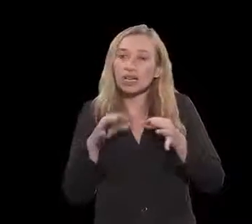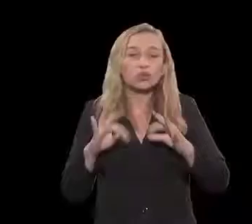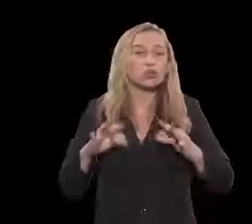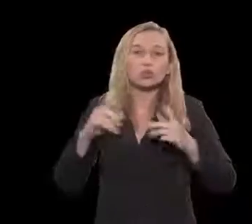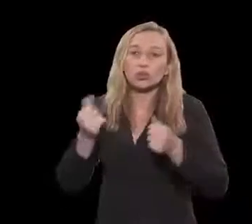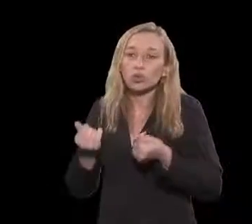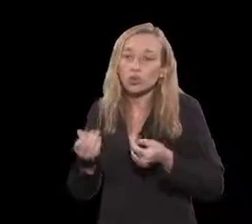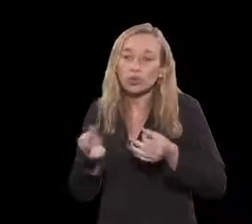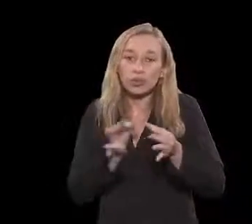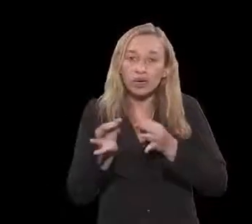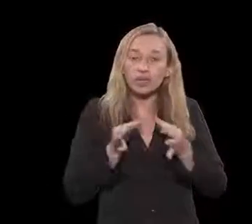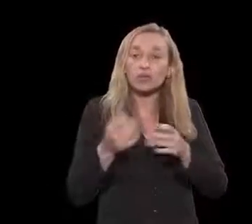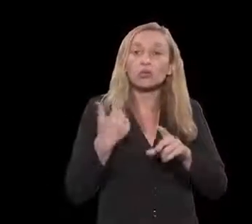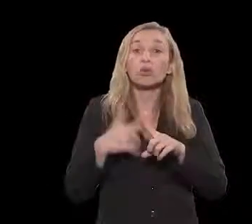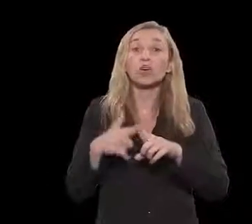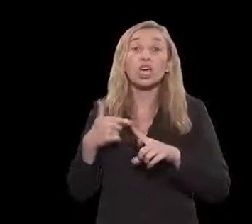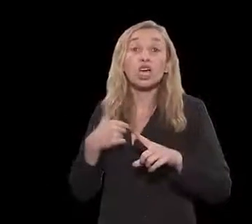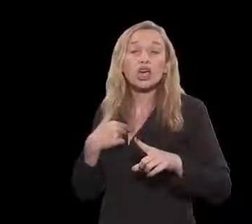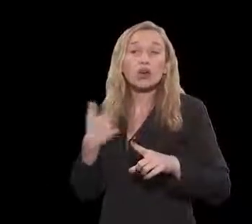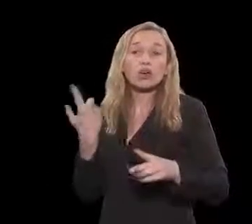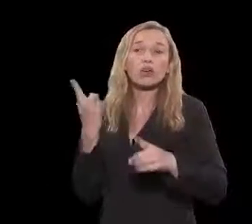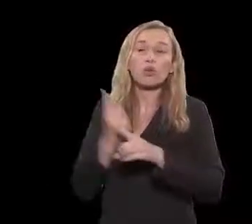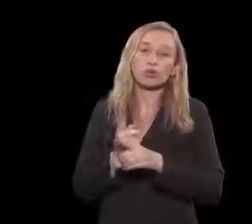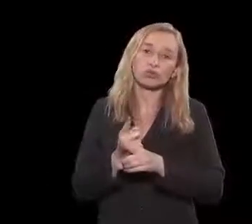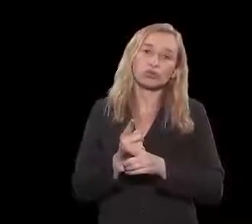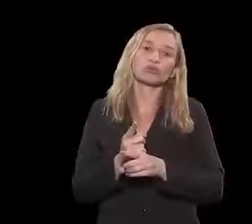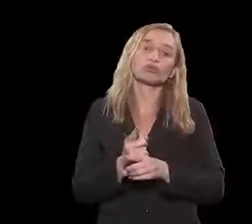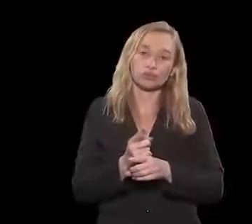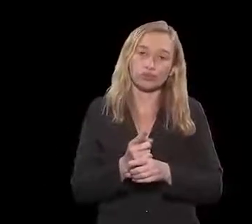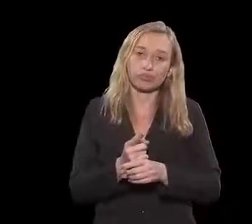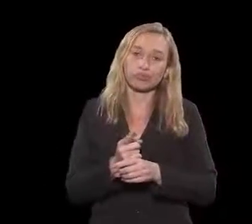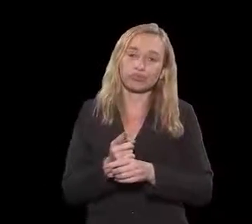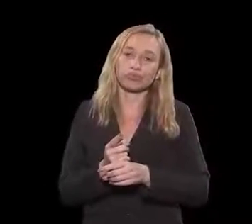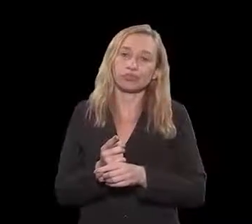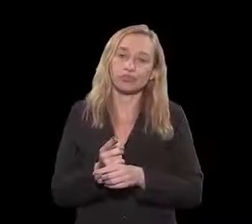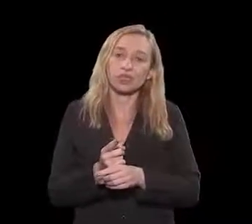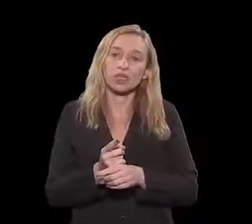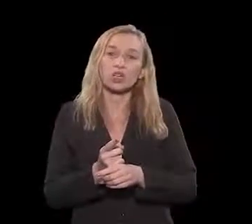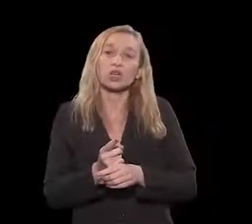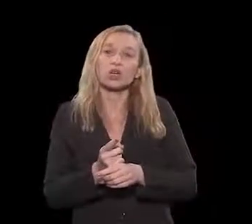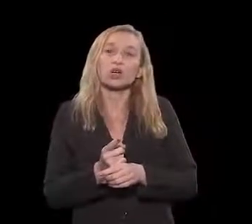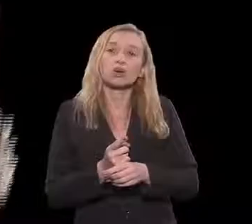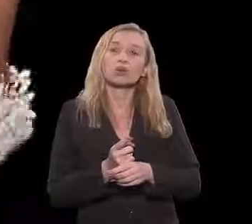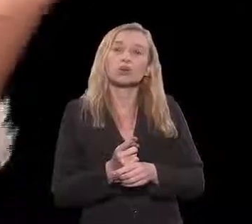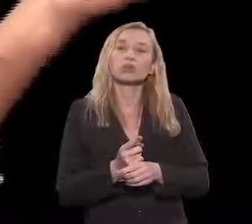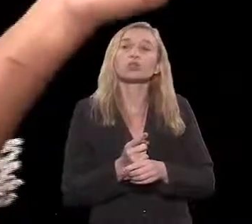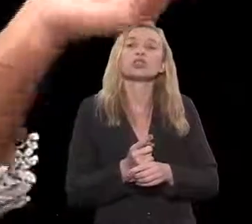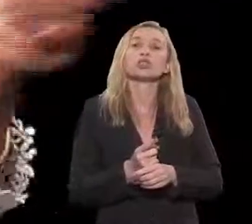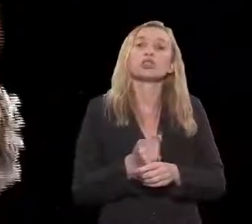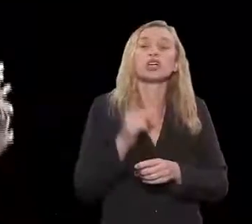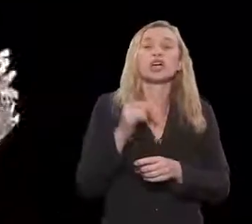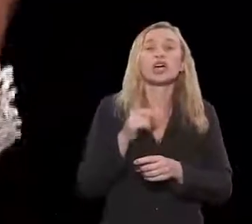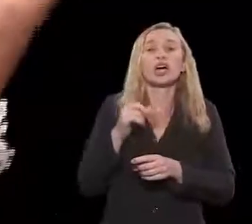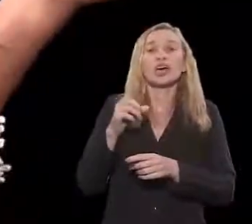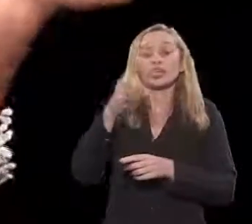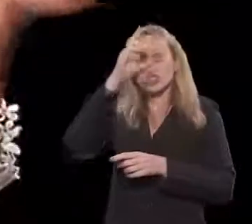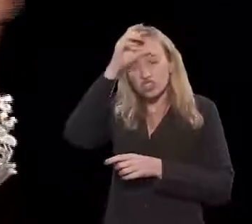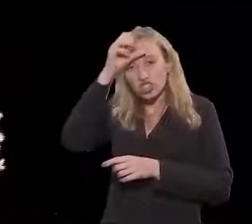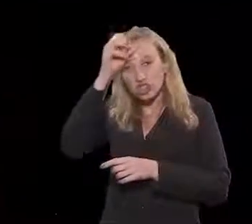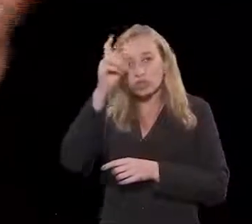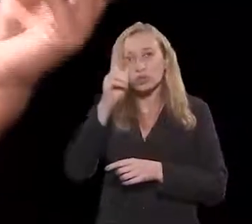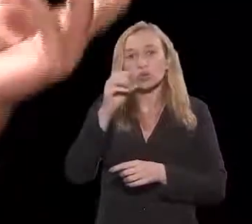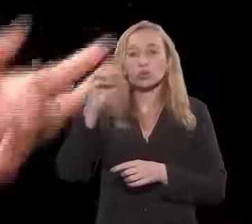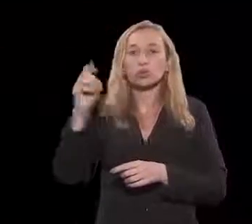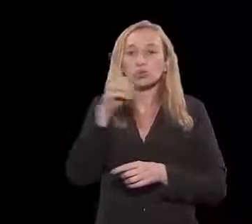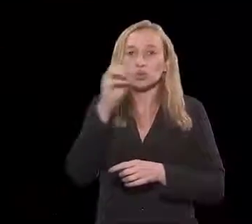toda a subjetividade, porque eu encontro com Tia Dodô ali, sabe? E eu conheci Tia Dodô, né? Sim. Viva,